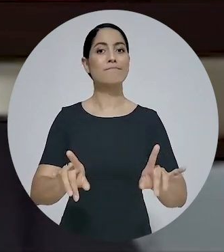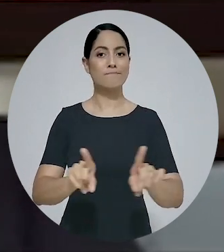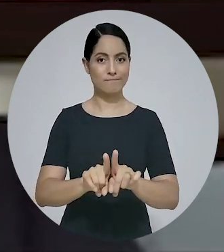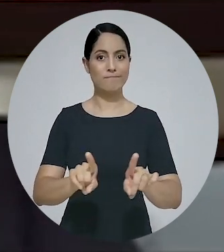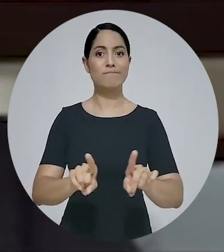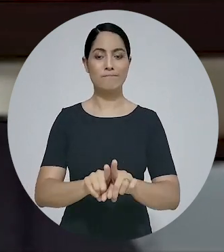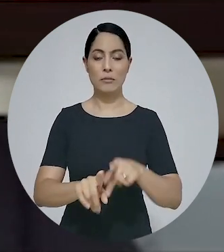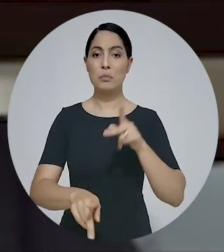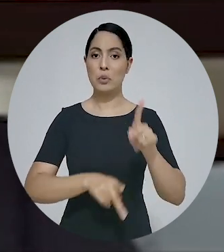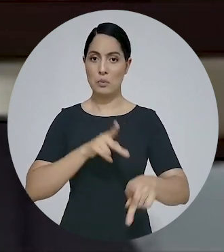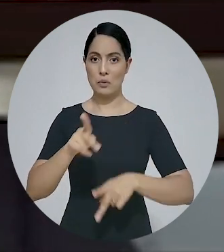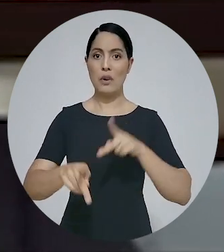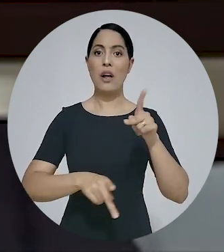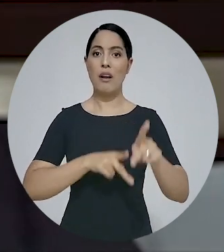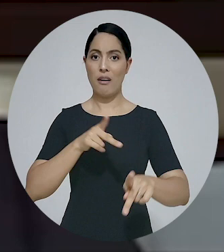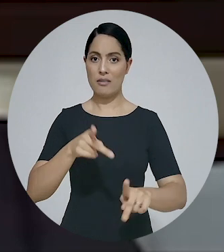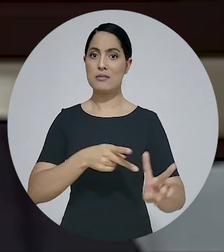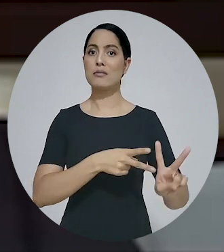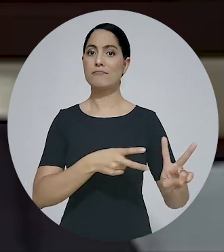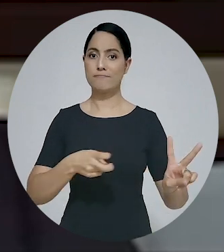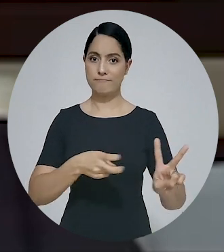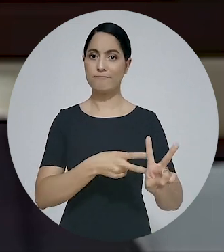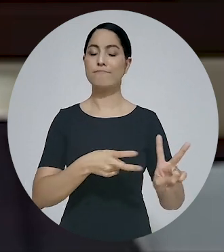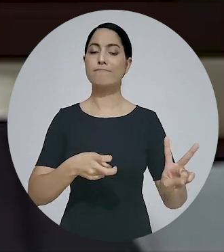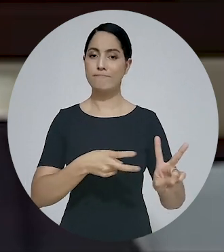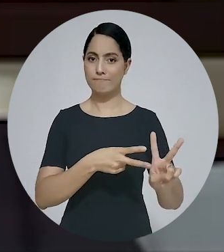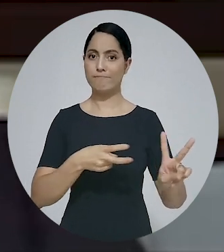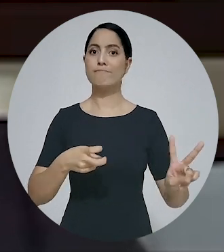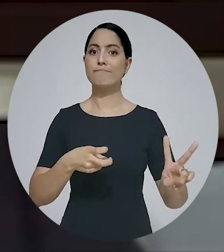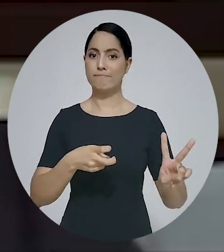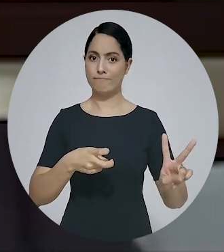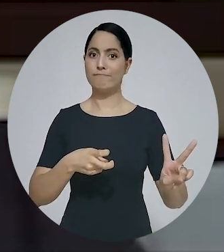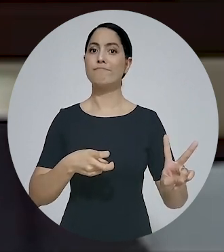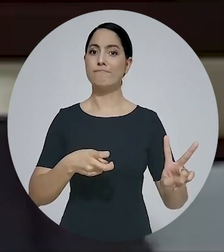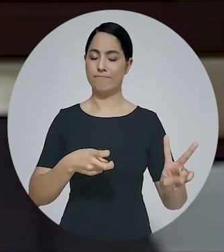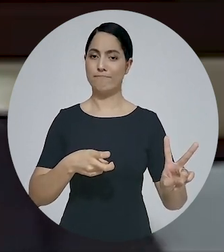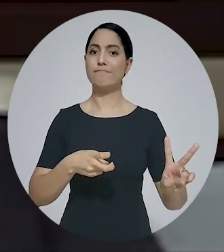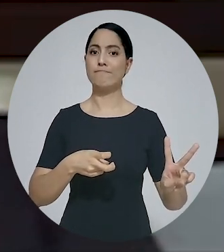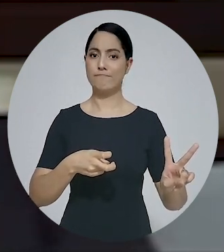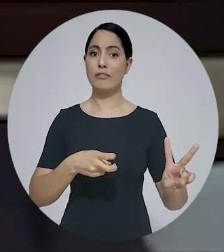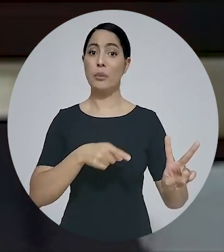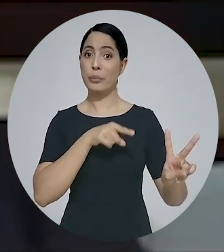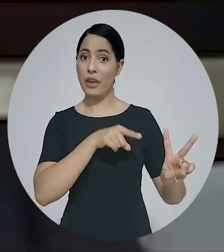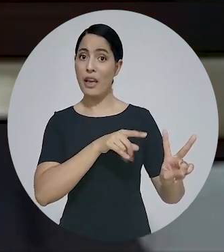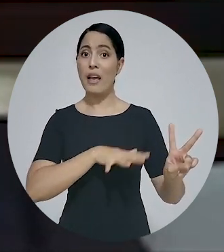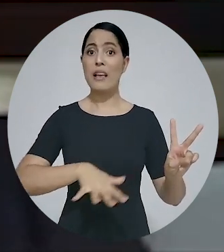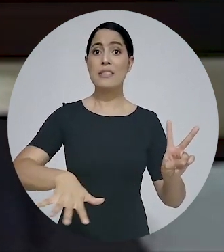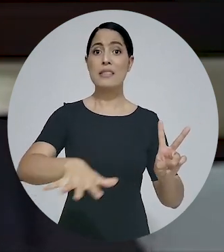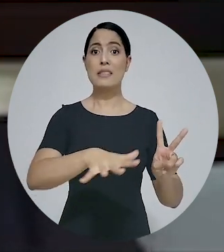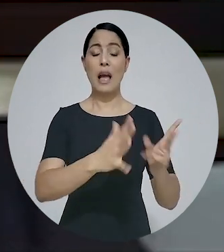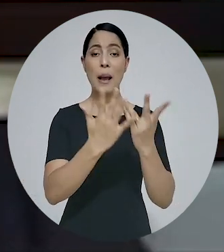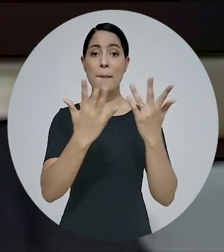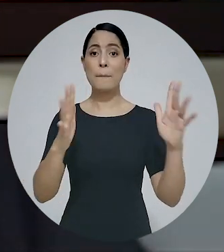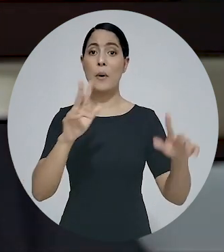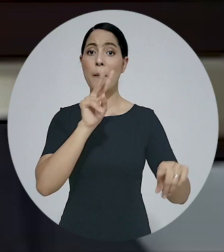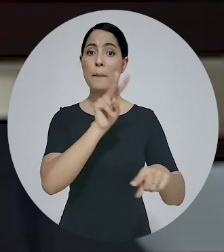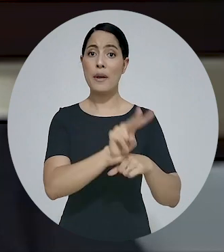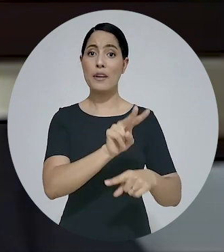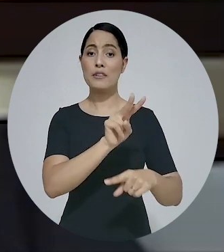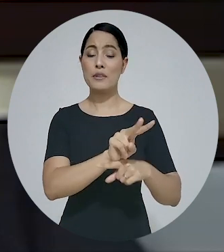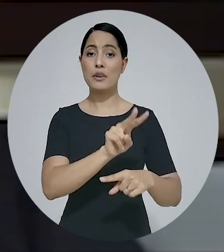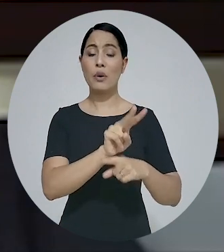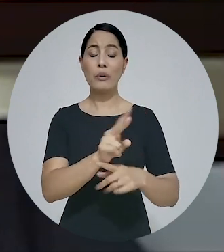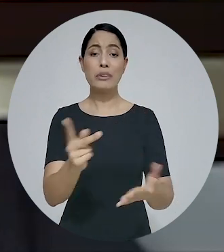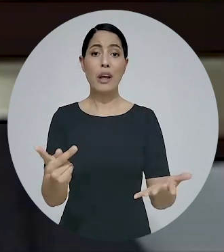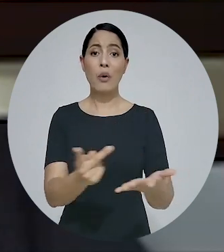la criminalización de los defensores de los derechos de los pueblos indígenas se ha incrementado. Los defensores de las tierras y el